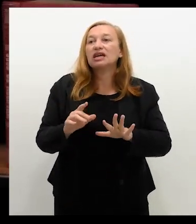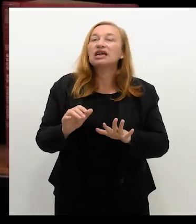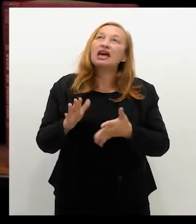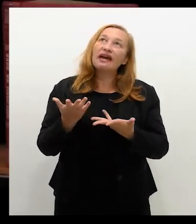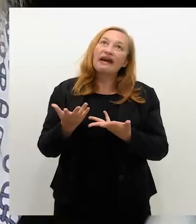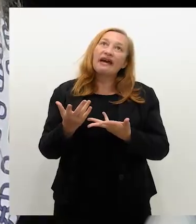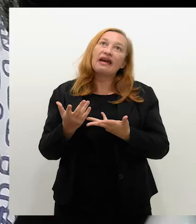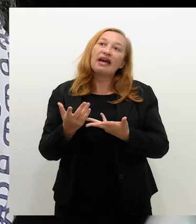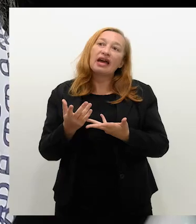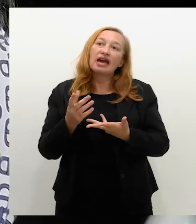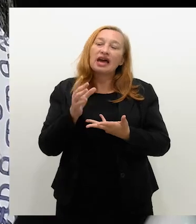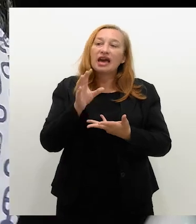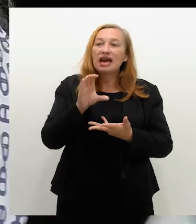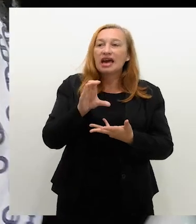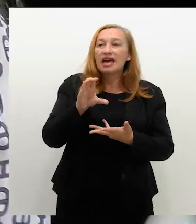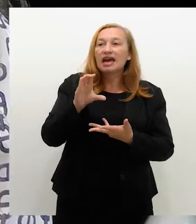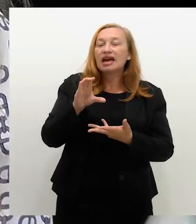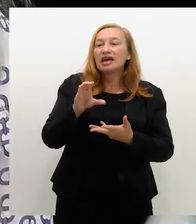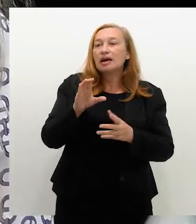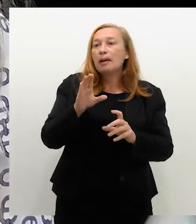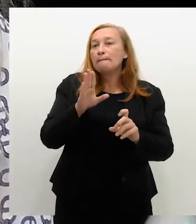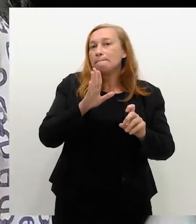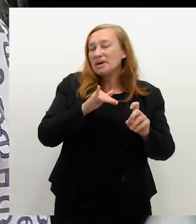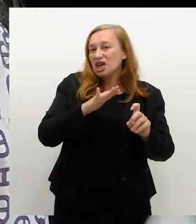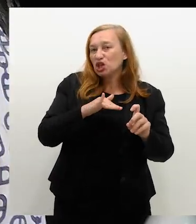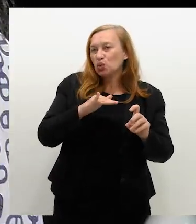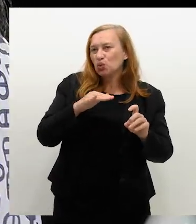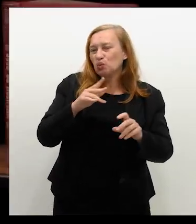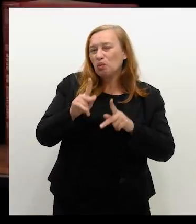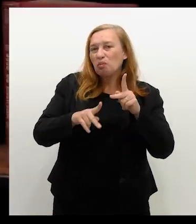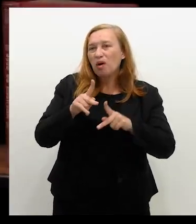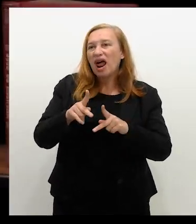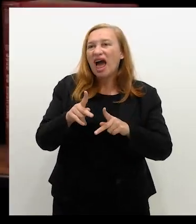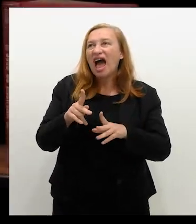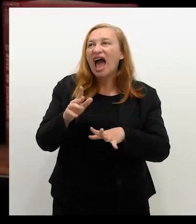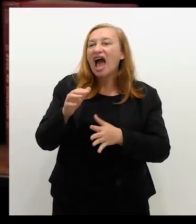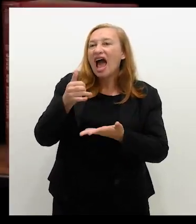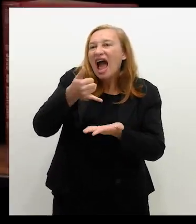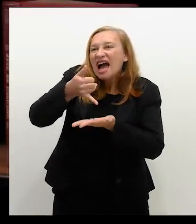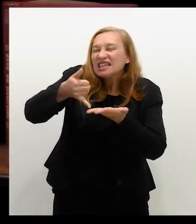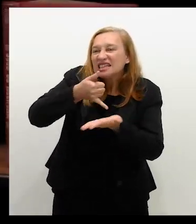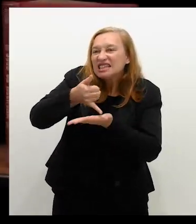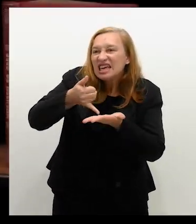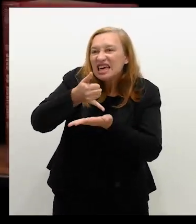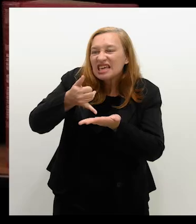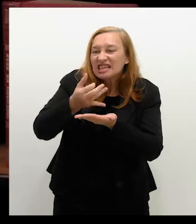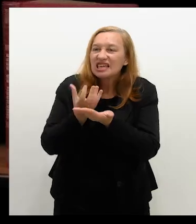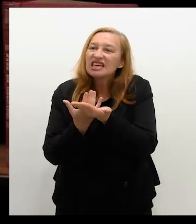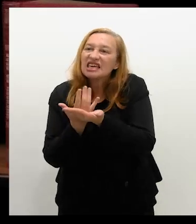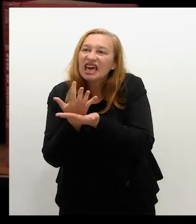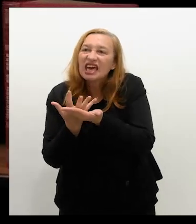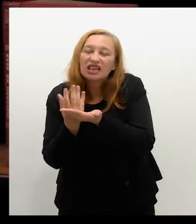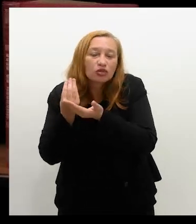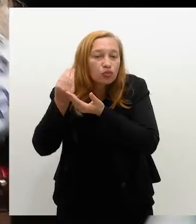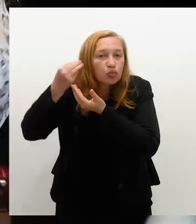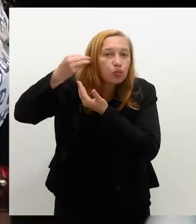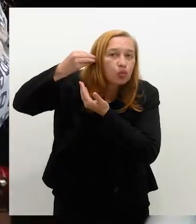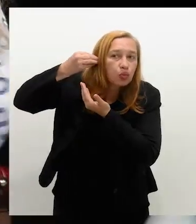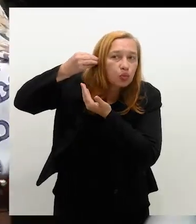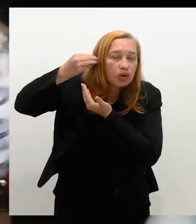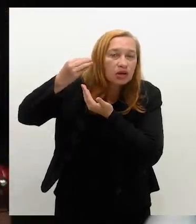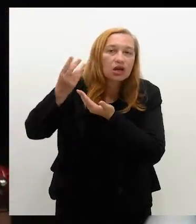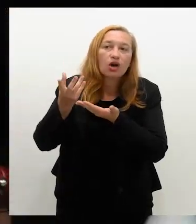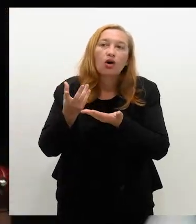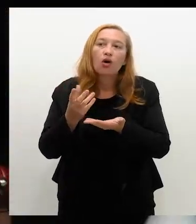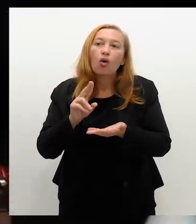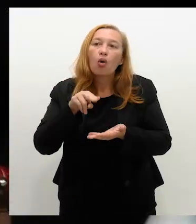Crendices populares. Então, colocar azeite quente, Não, de jeito nenhum. luz. Já viu essa de botar luz? Pega um abajur com uma